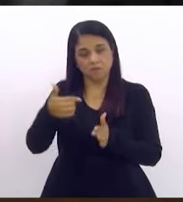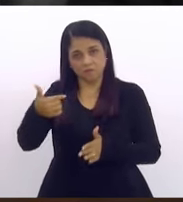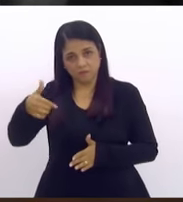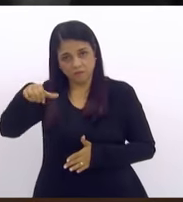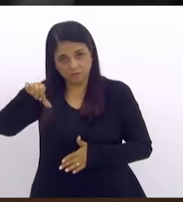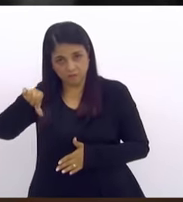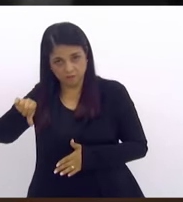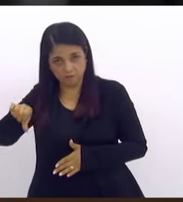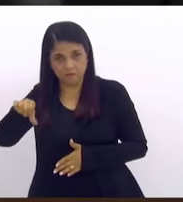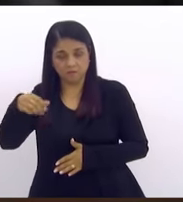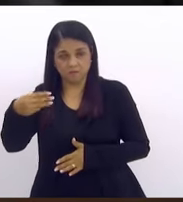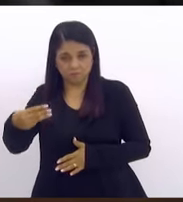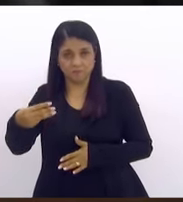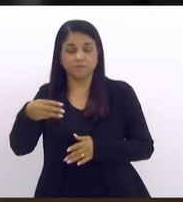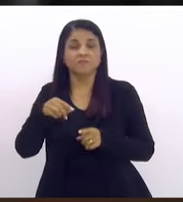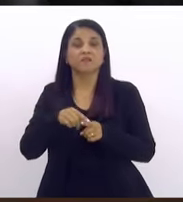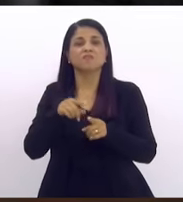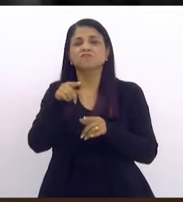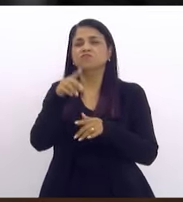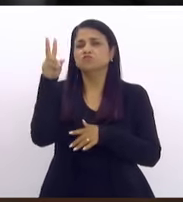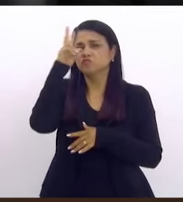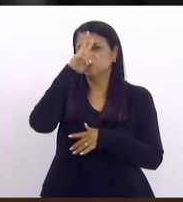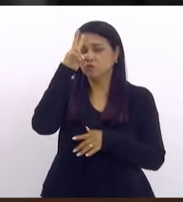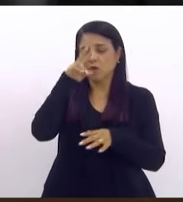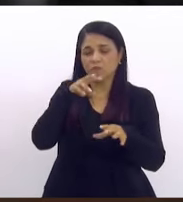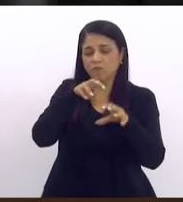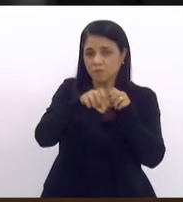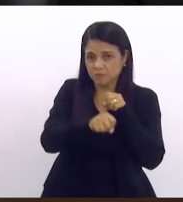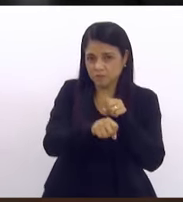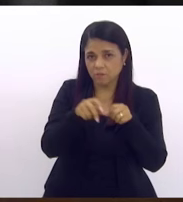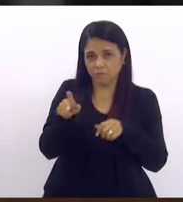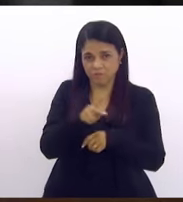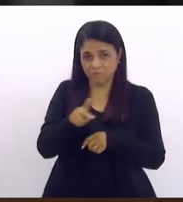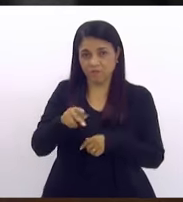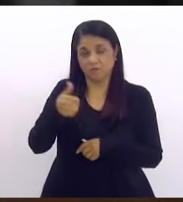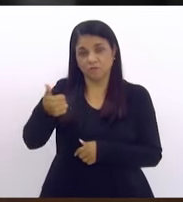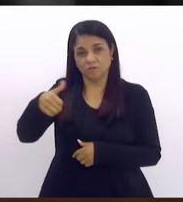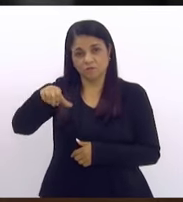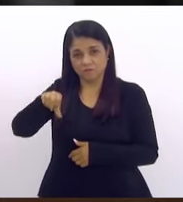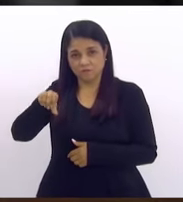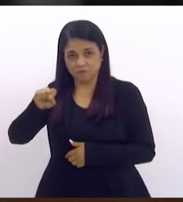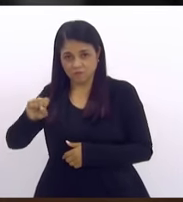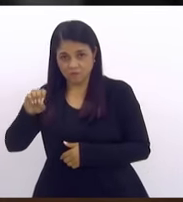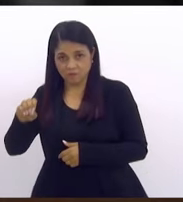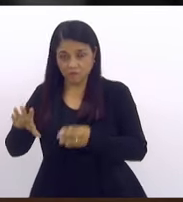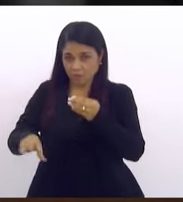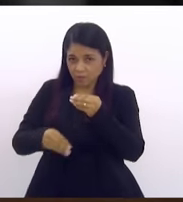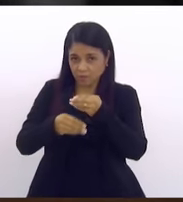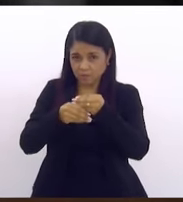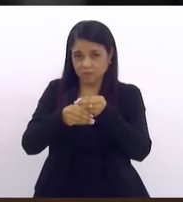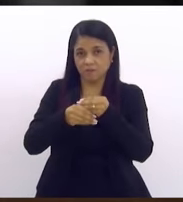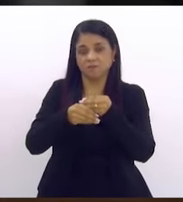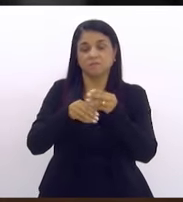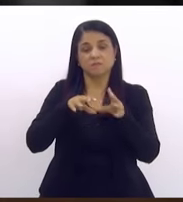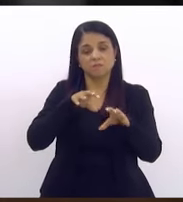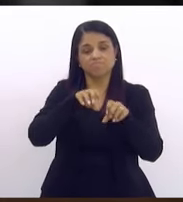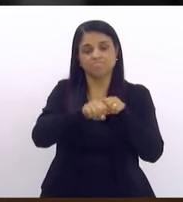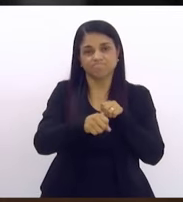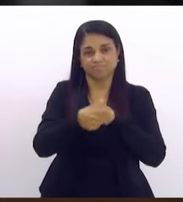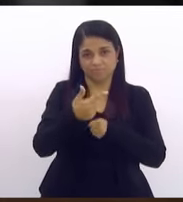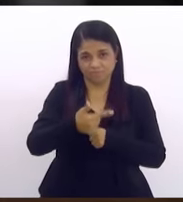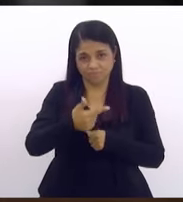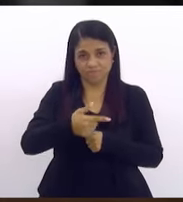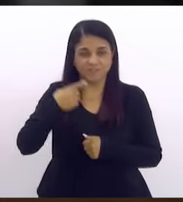formação superior em História levada a efeito no ano de 1980 e complementada pela segunda formação em